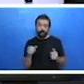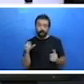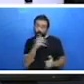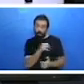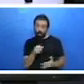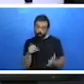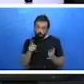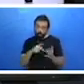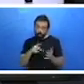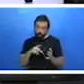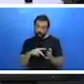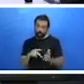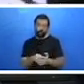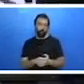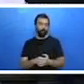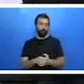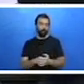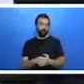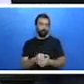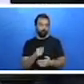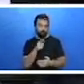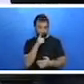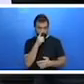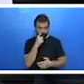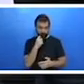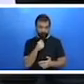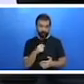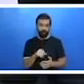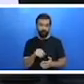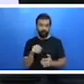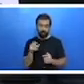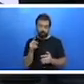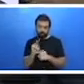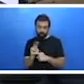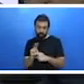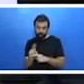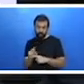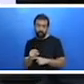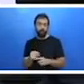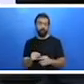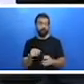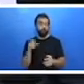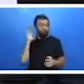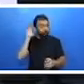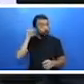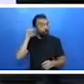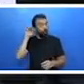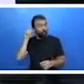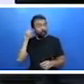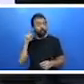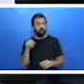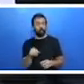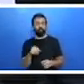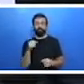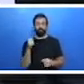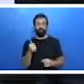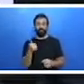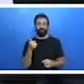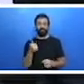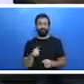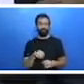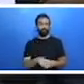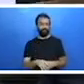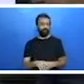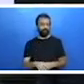e faça antes de assistir a aula. Gente, corre lá e assiste, corre lá e ouve, porque vale a pena. Dá